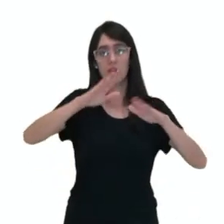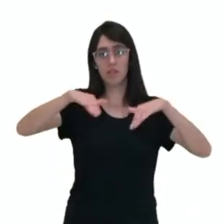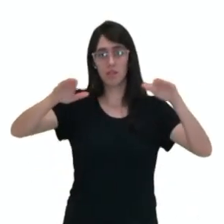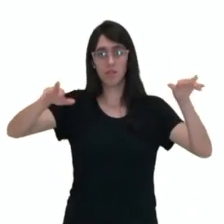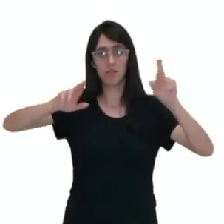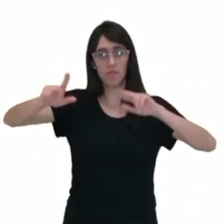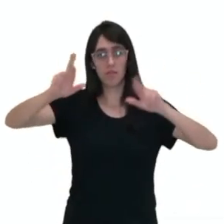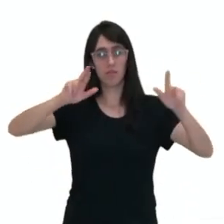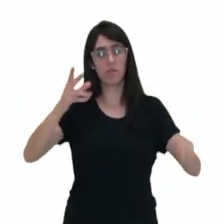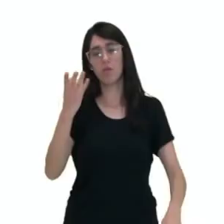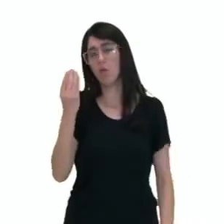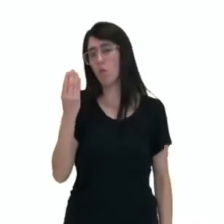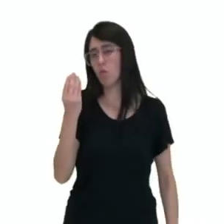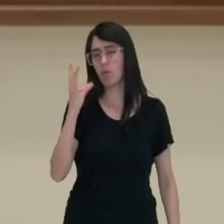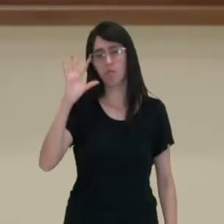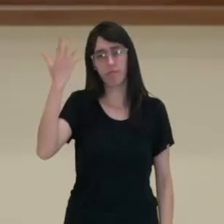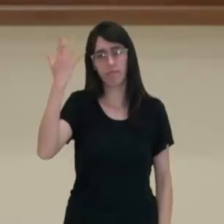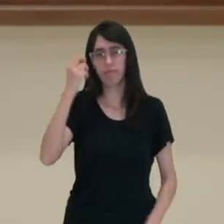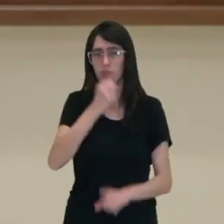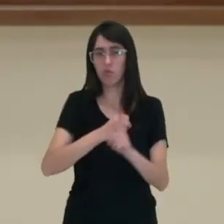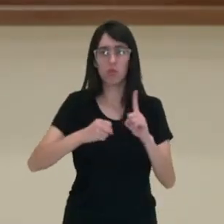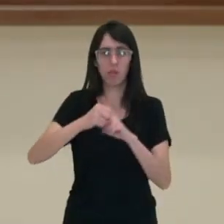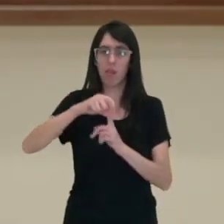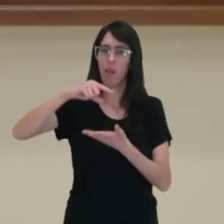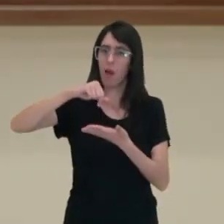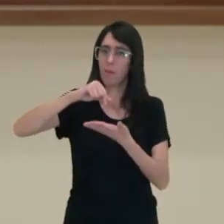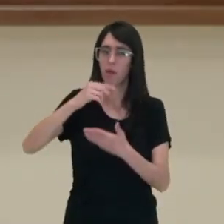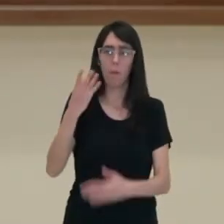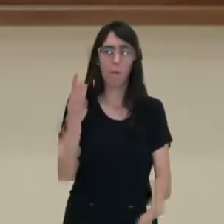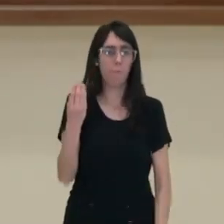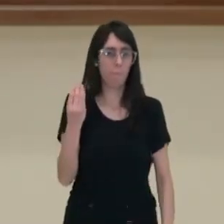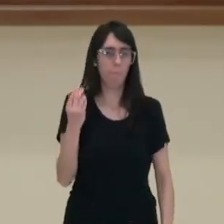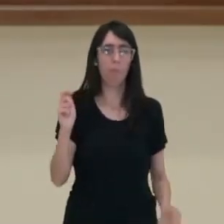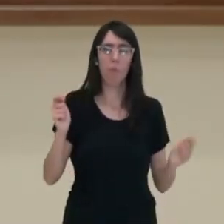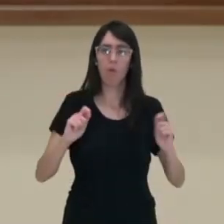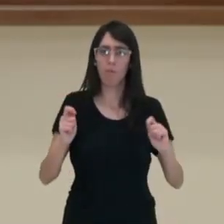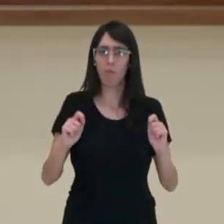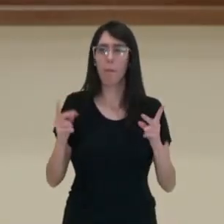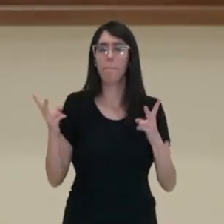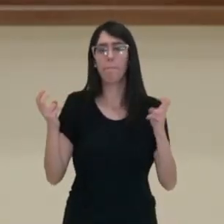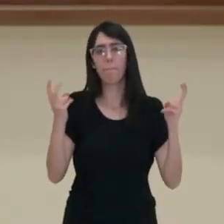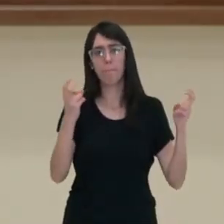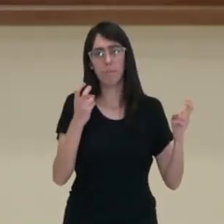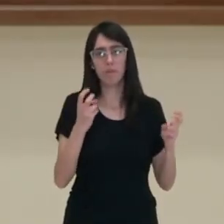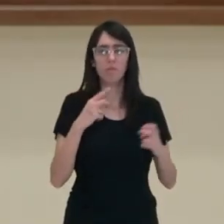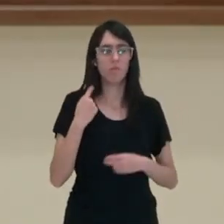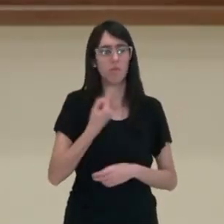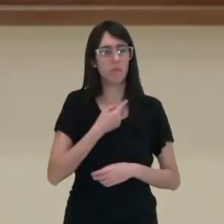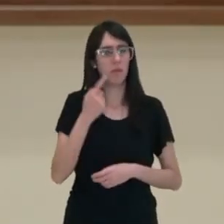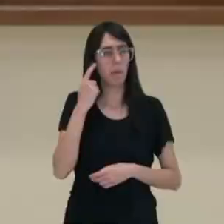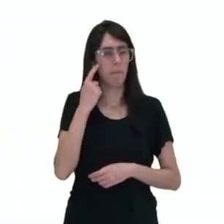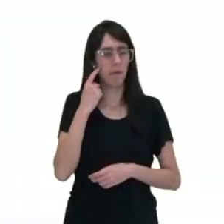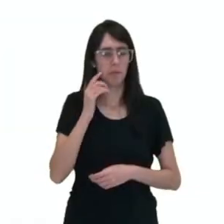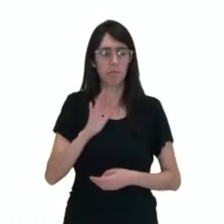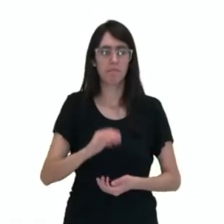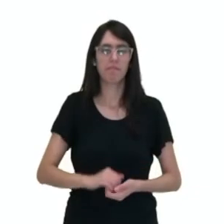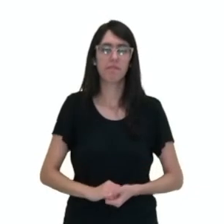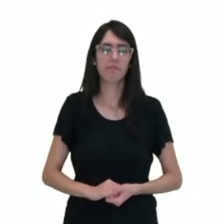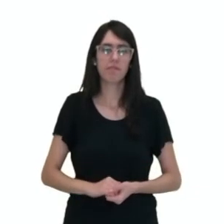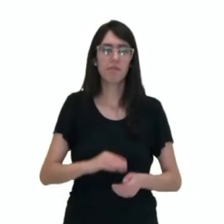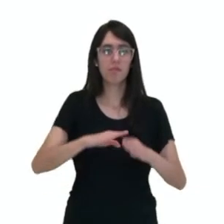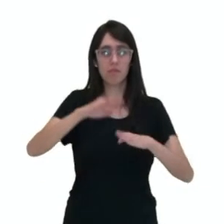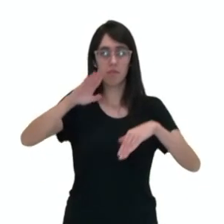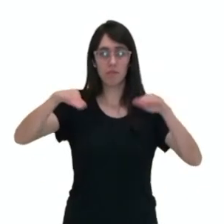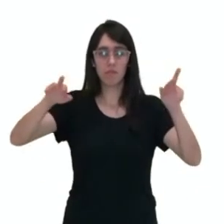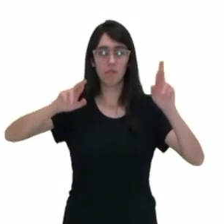são muitas na sociedade capitalista. Então, aqui a gente vai pensar um pouquinho de maneira mais ampla. Ó, a desigualdade